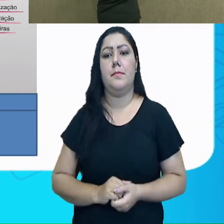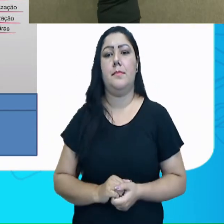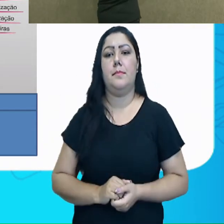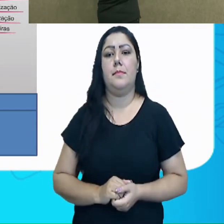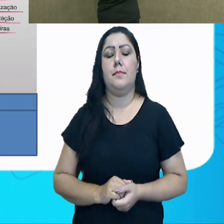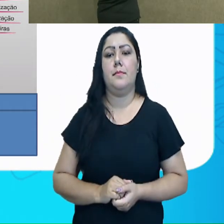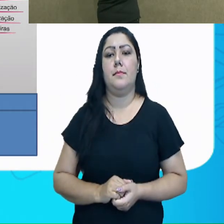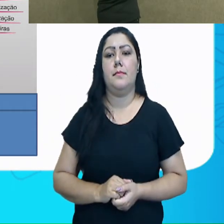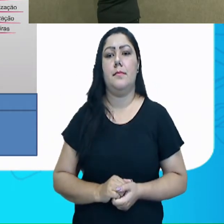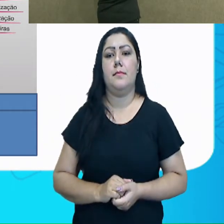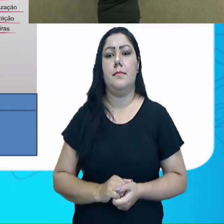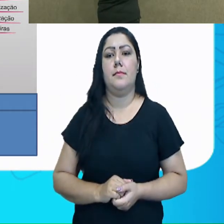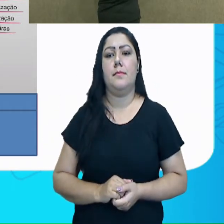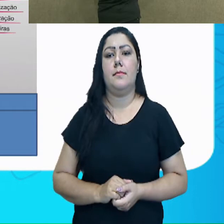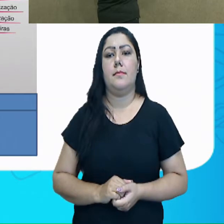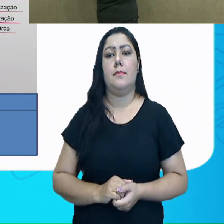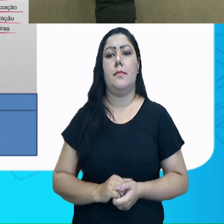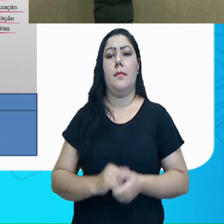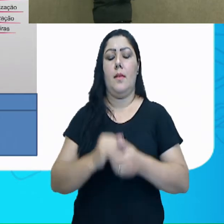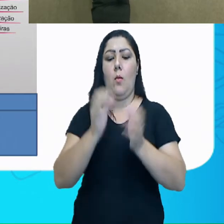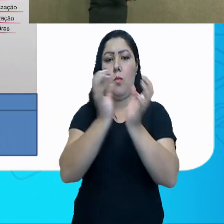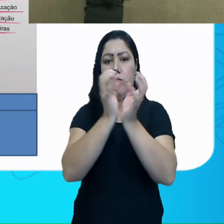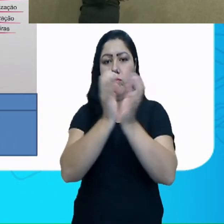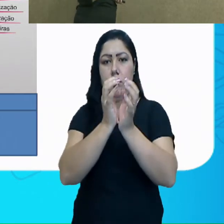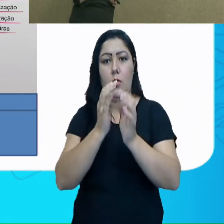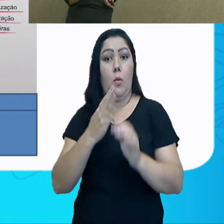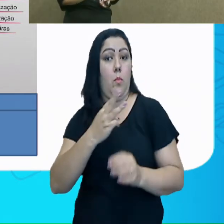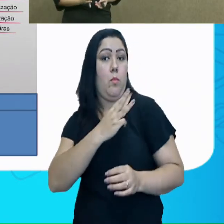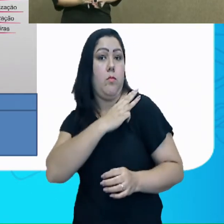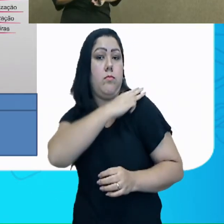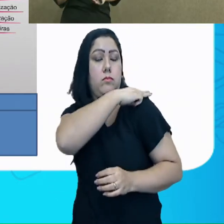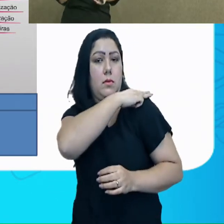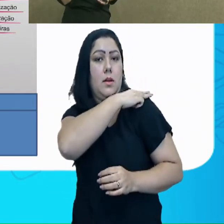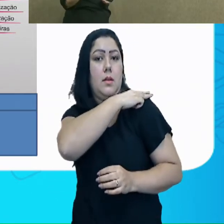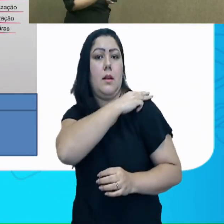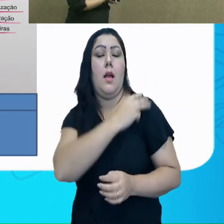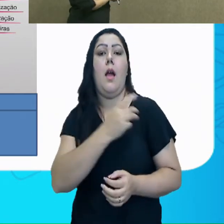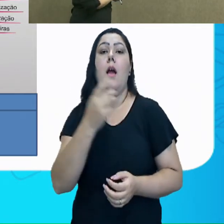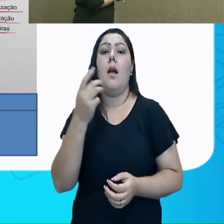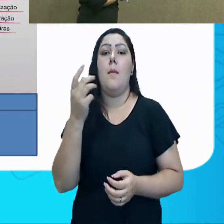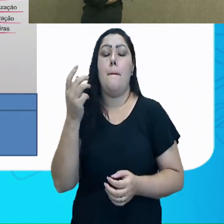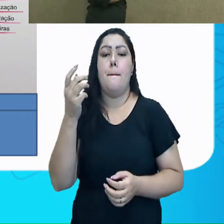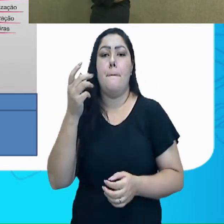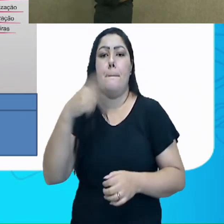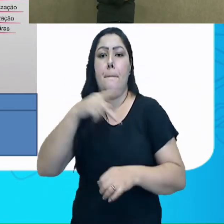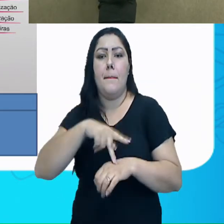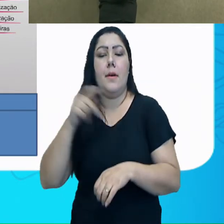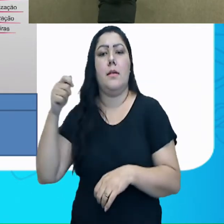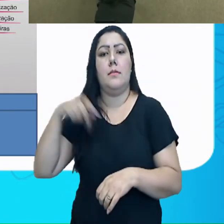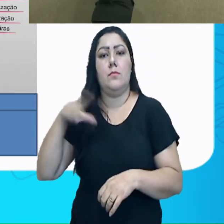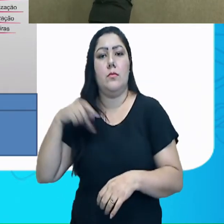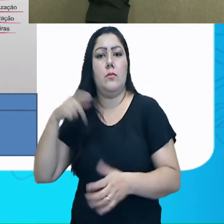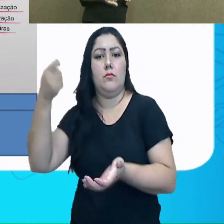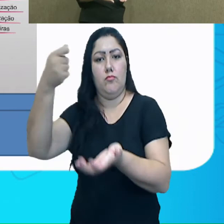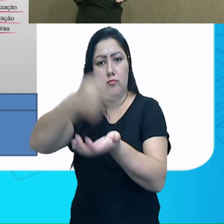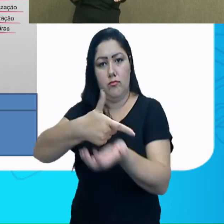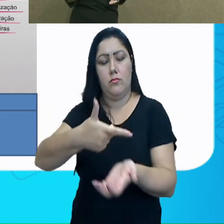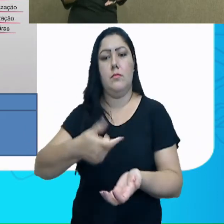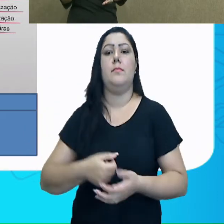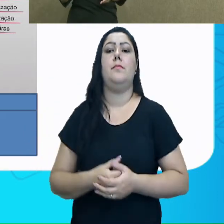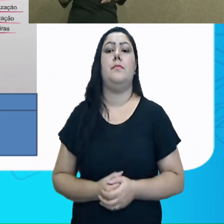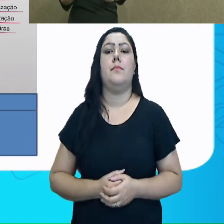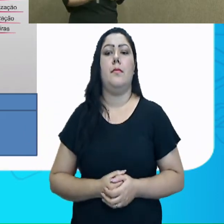as entradas, ela era militar, de investimento de Portugal, tendo como base